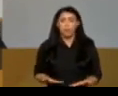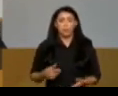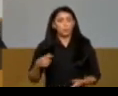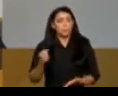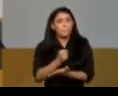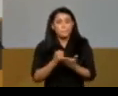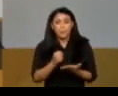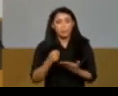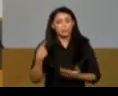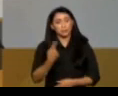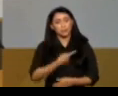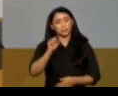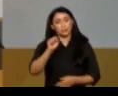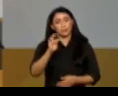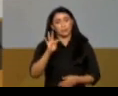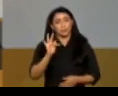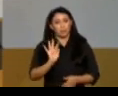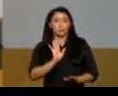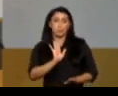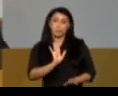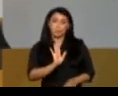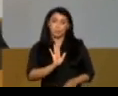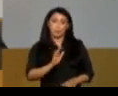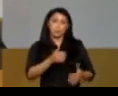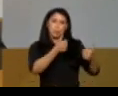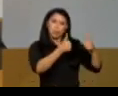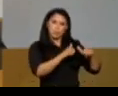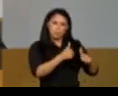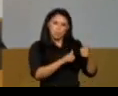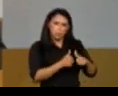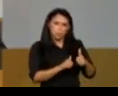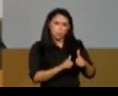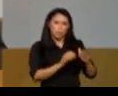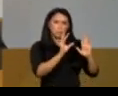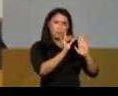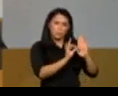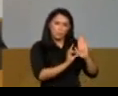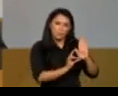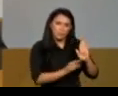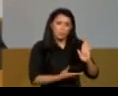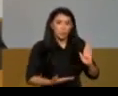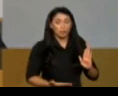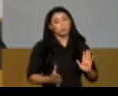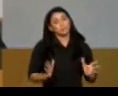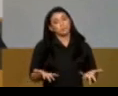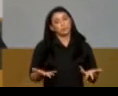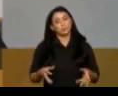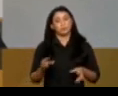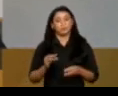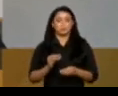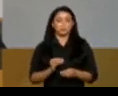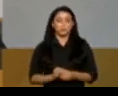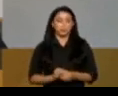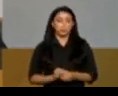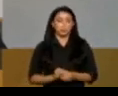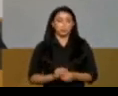prestamos a um outro poder. Poder que congrega, como nós sabemos, os representantes do povo, da soberania popular.